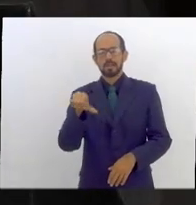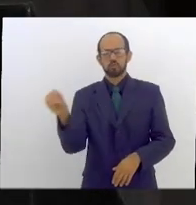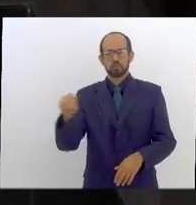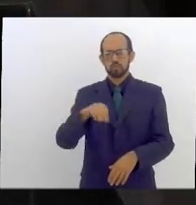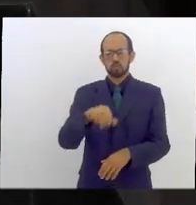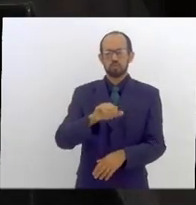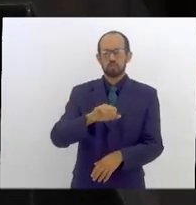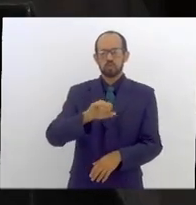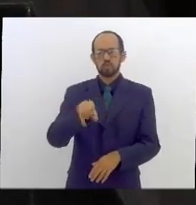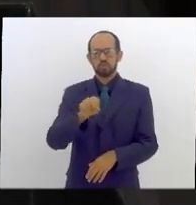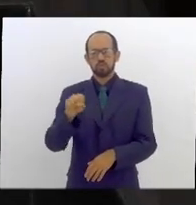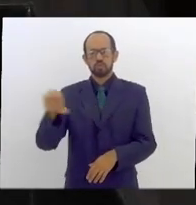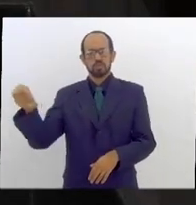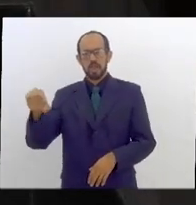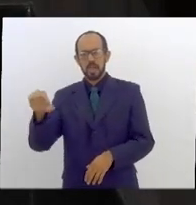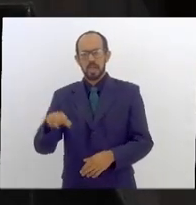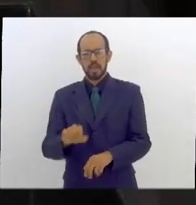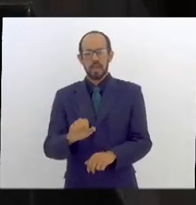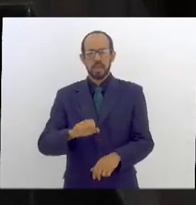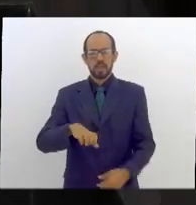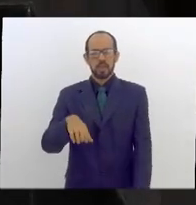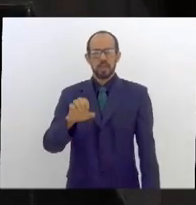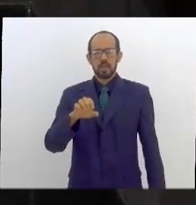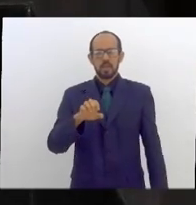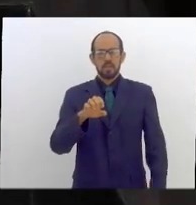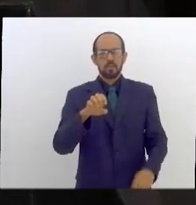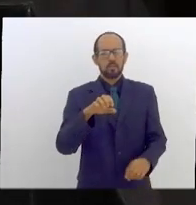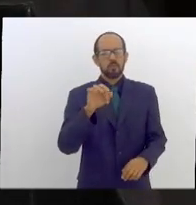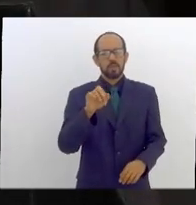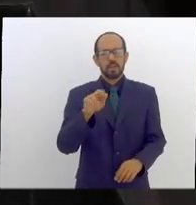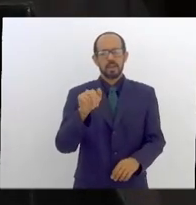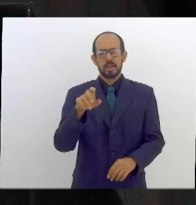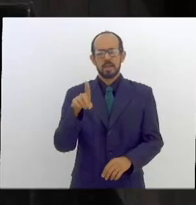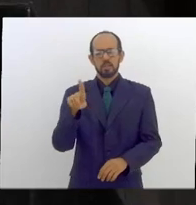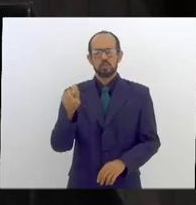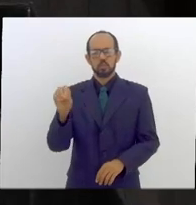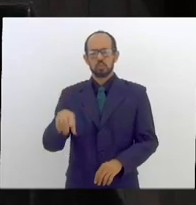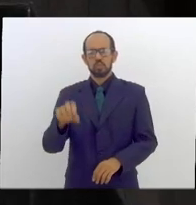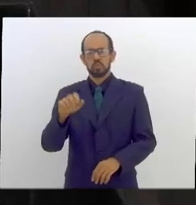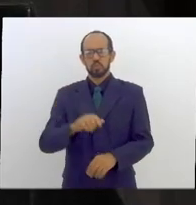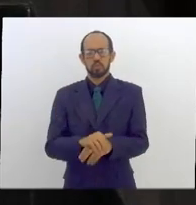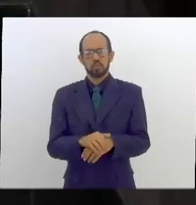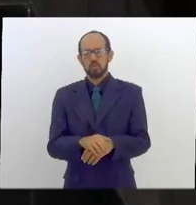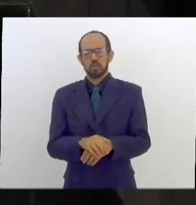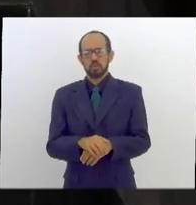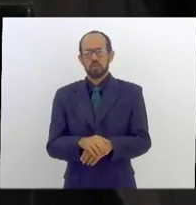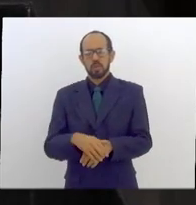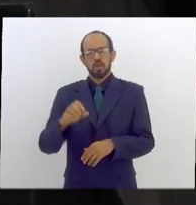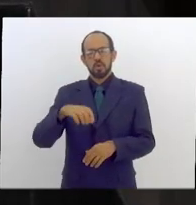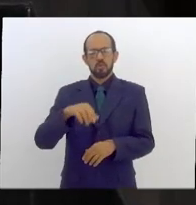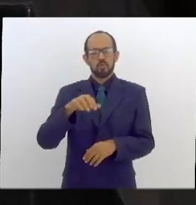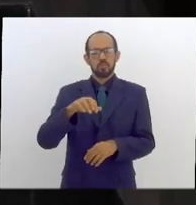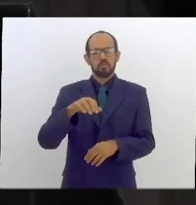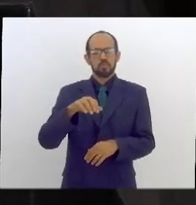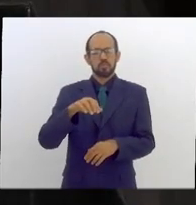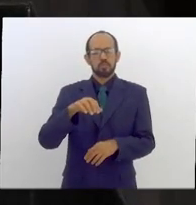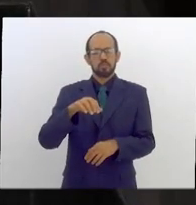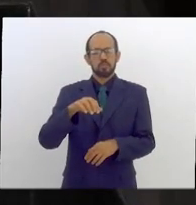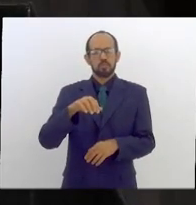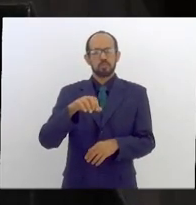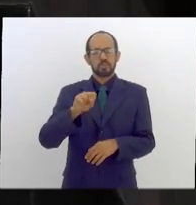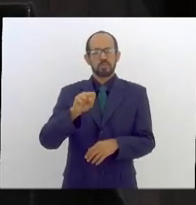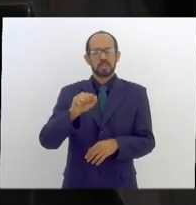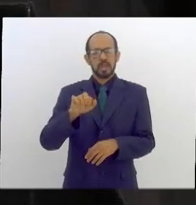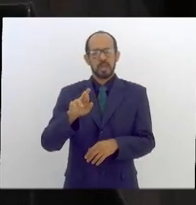Júnior, Major Brigadeiro do Ar, Fernando César da Costa Silva Braga, Major Brigadeiro do Ar,